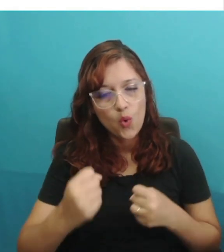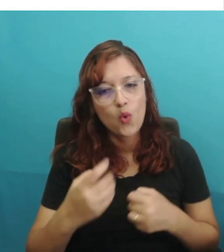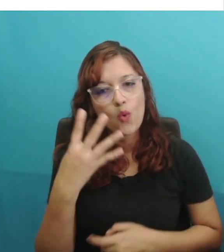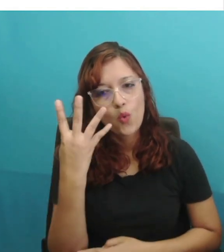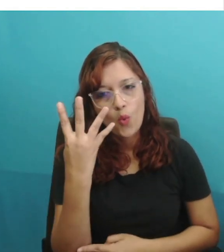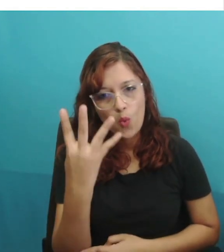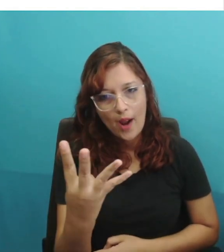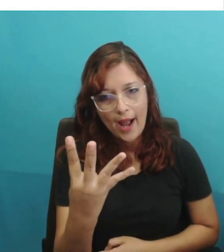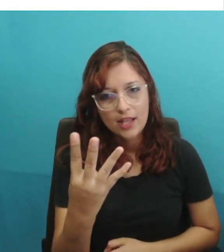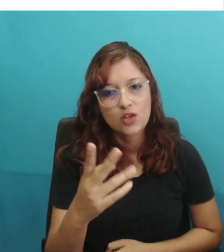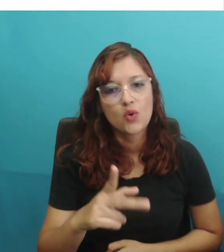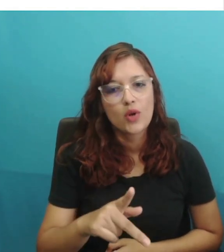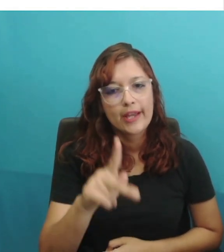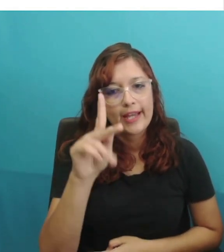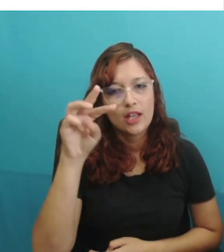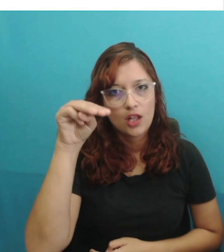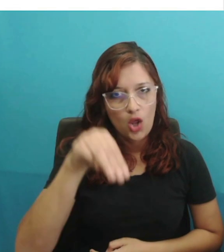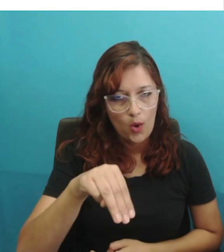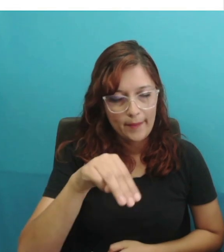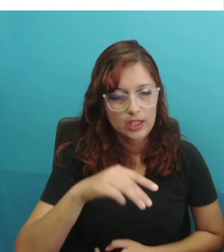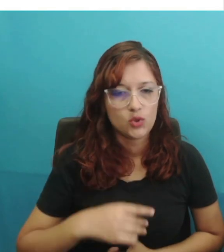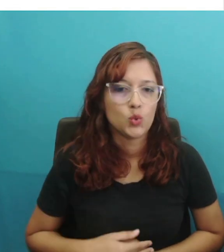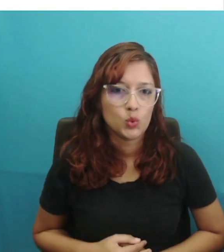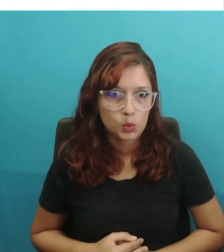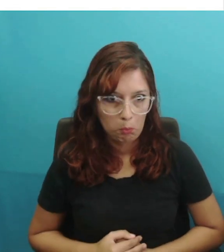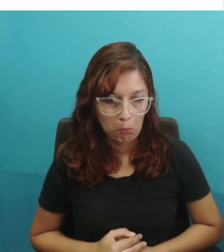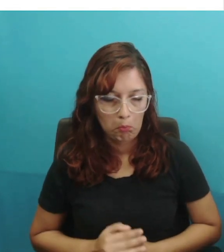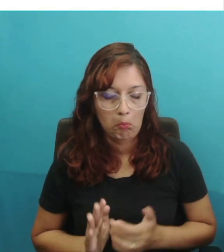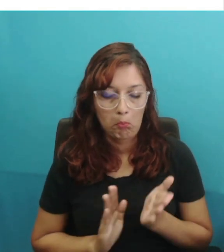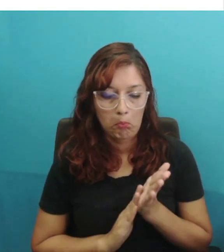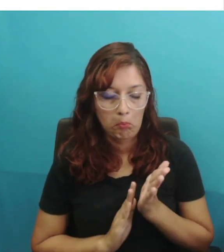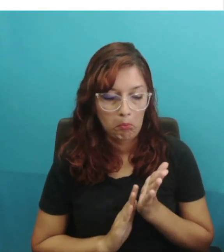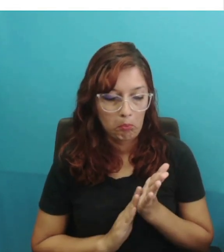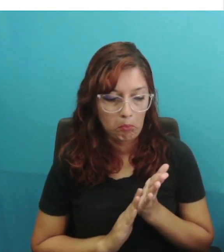eu corro 4 quilômetros.